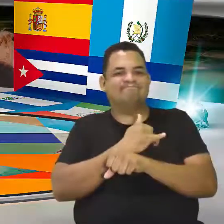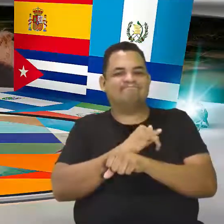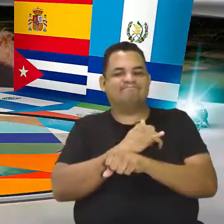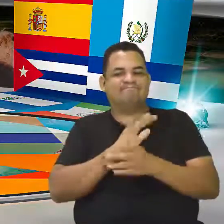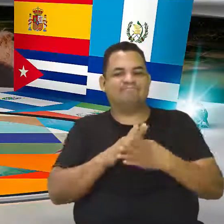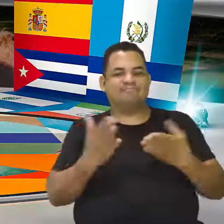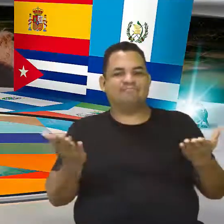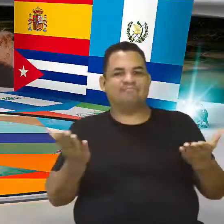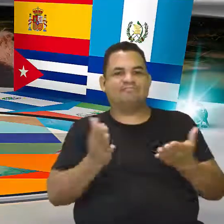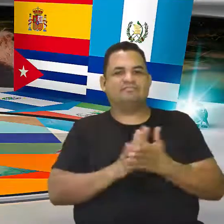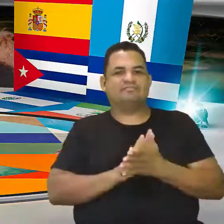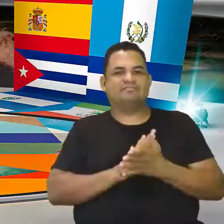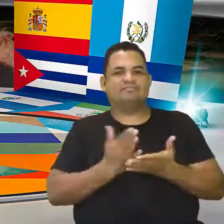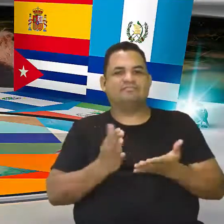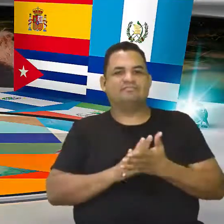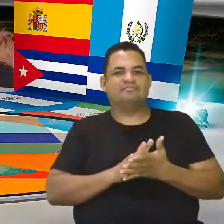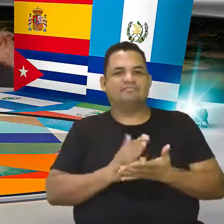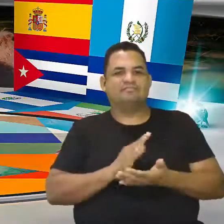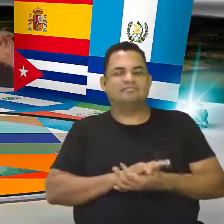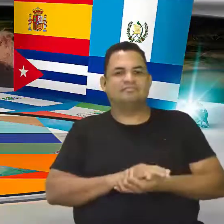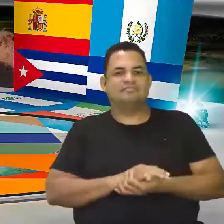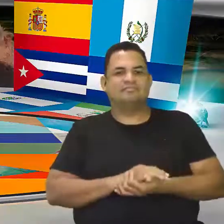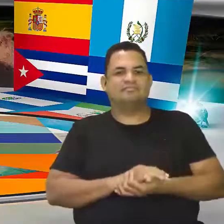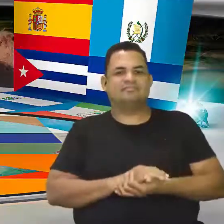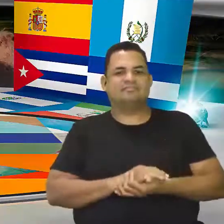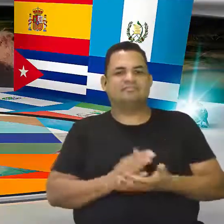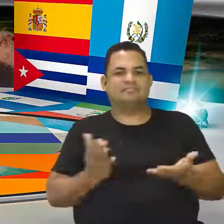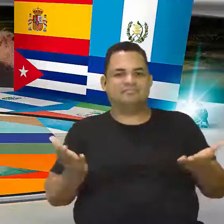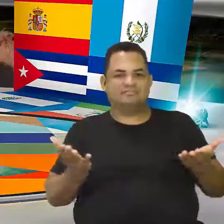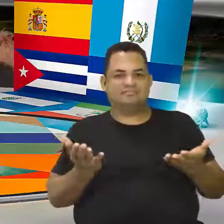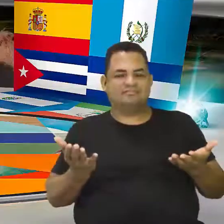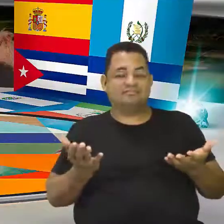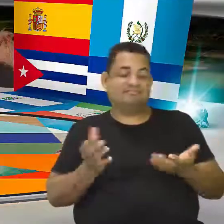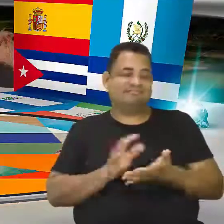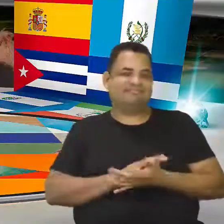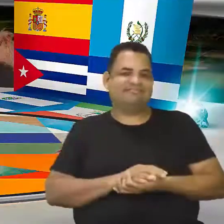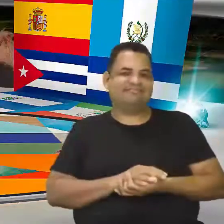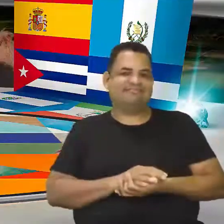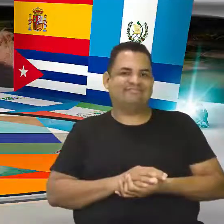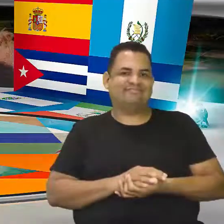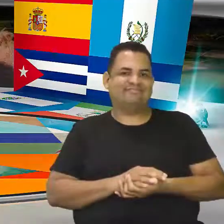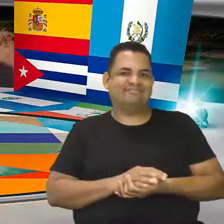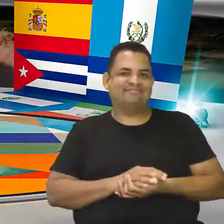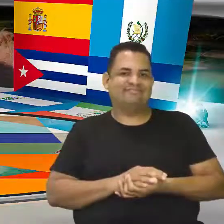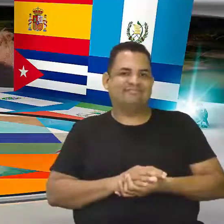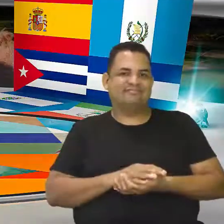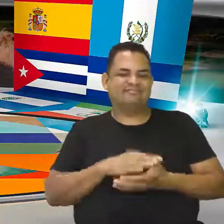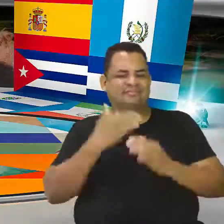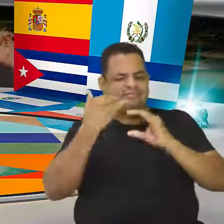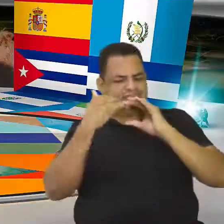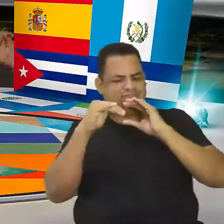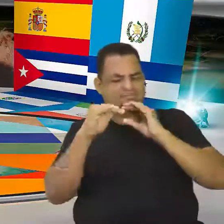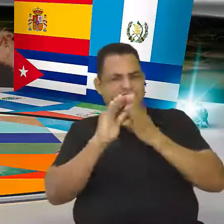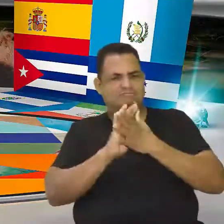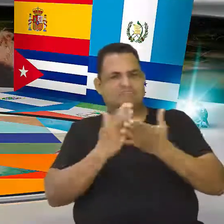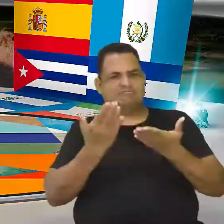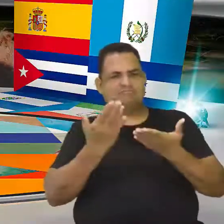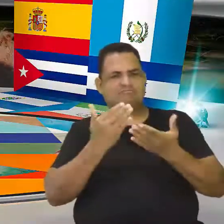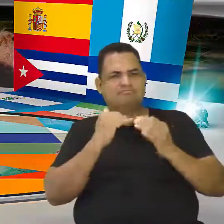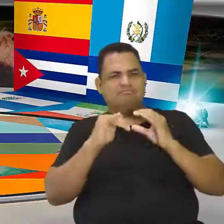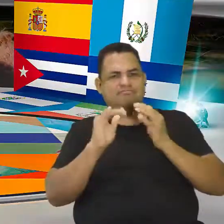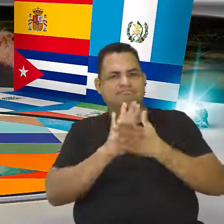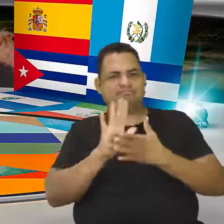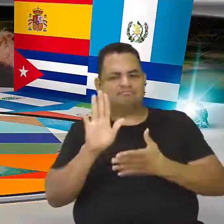Então, galera... como eu sou fofa, né? Então, meus amores, deixa um recadinho pra gente.